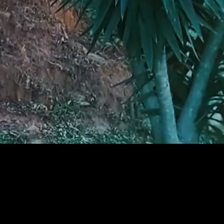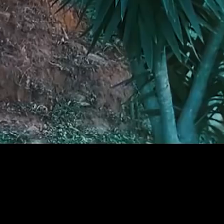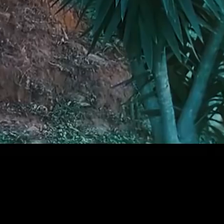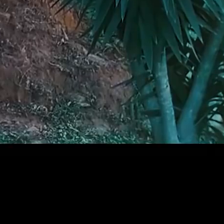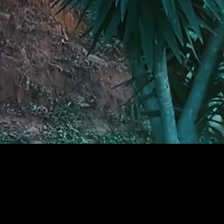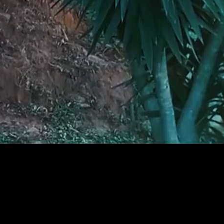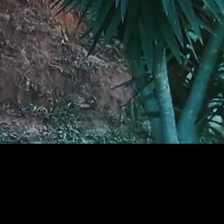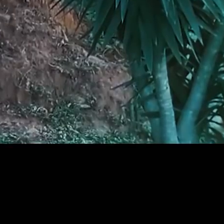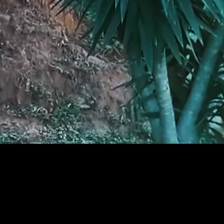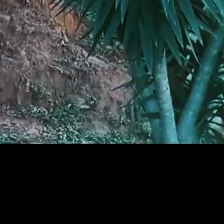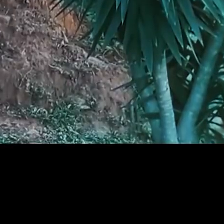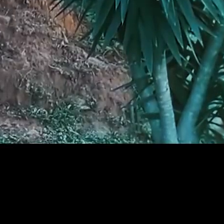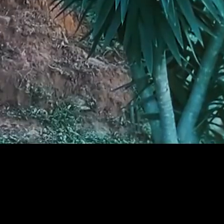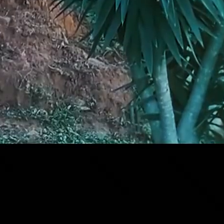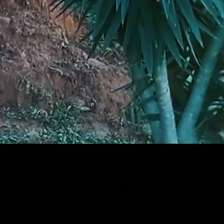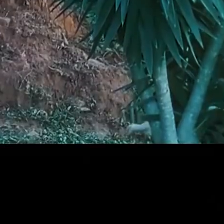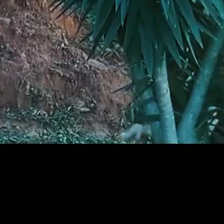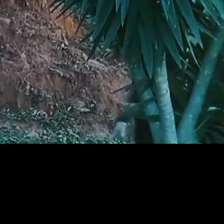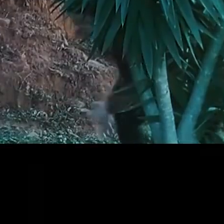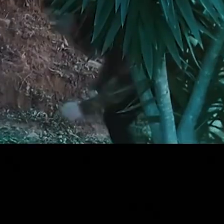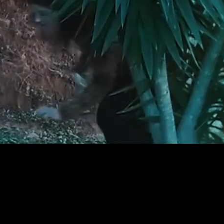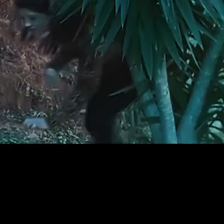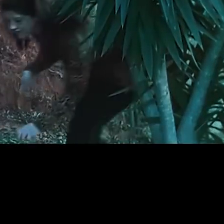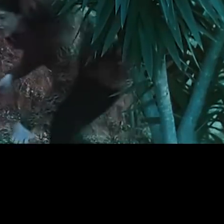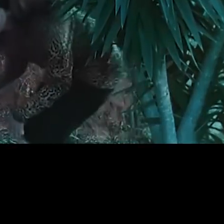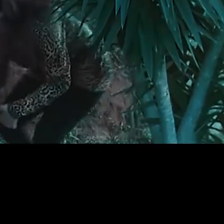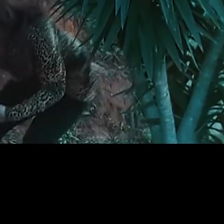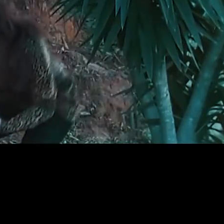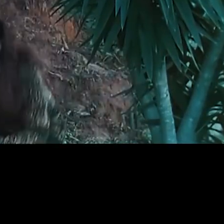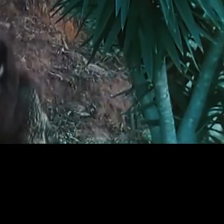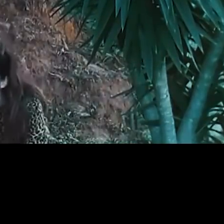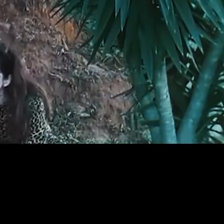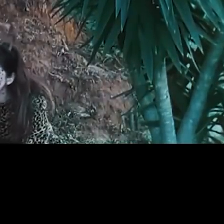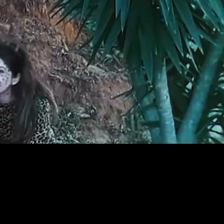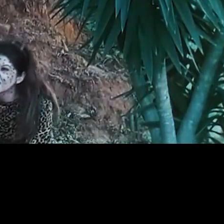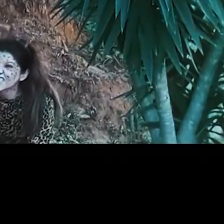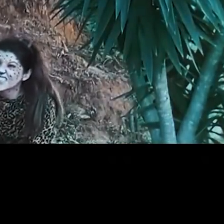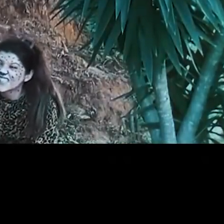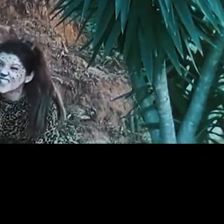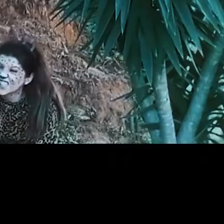Já procurei pra tudo quanto é lado e nada de encontrá-la.